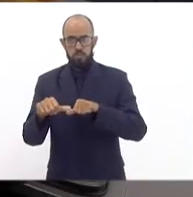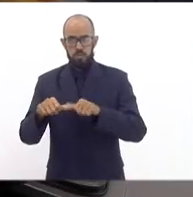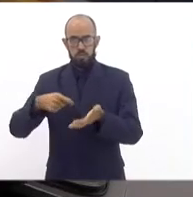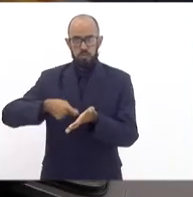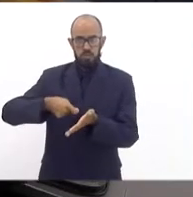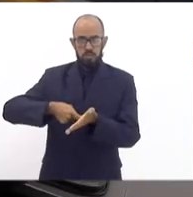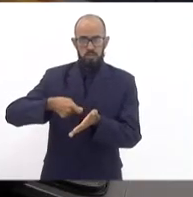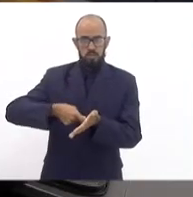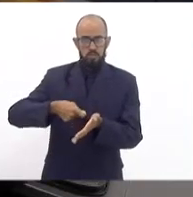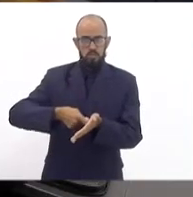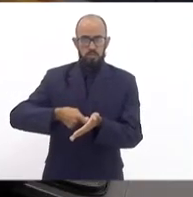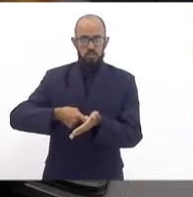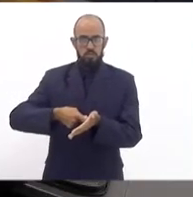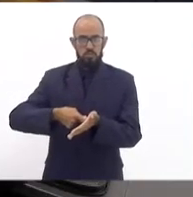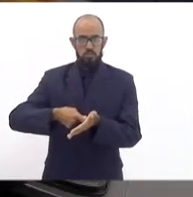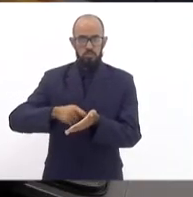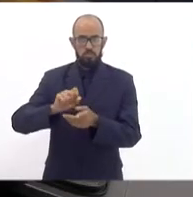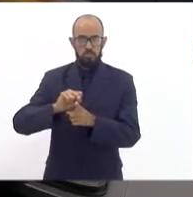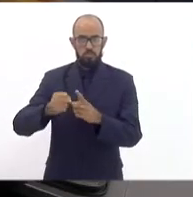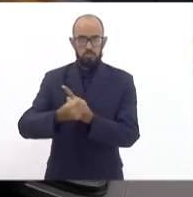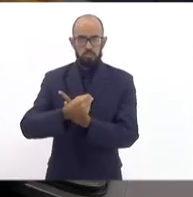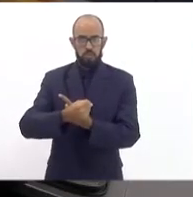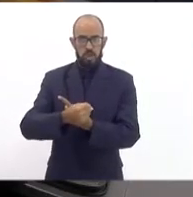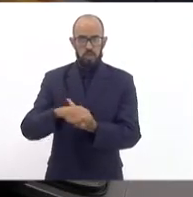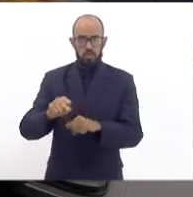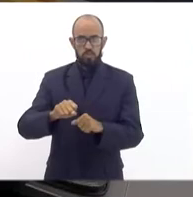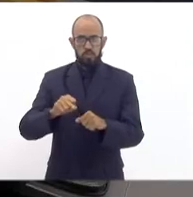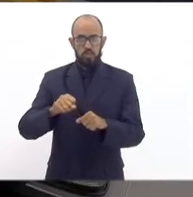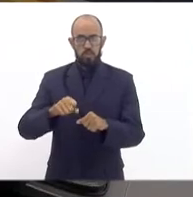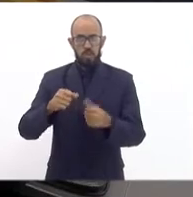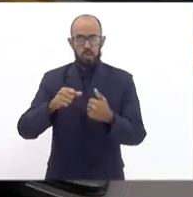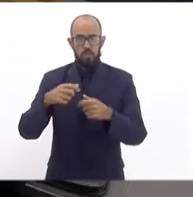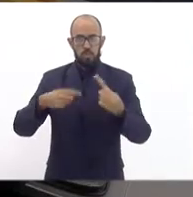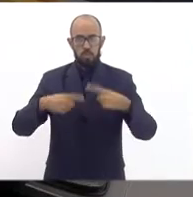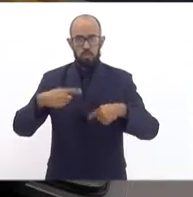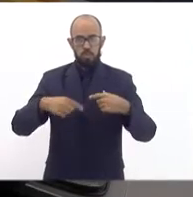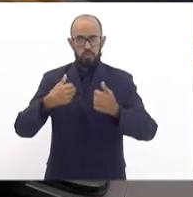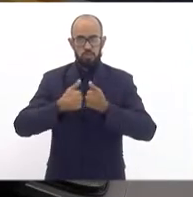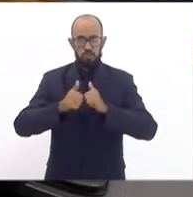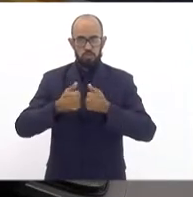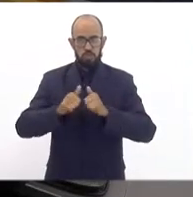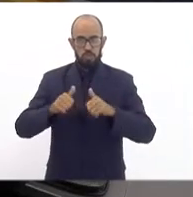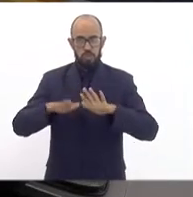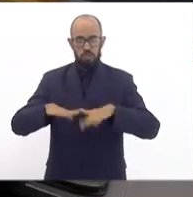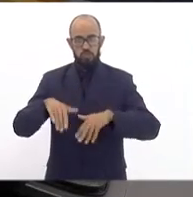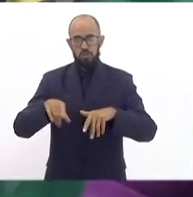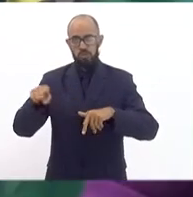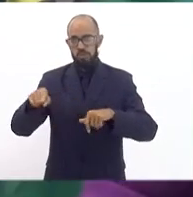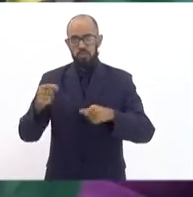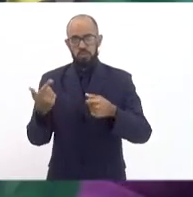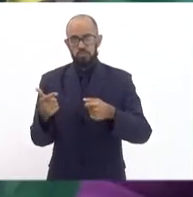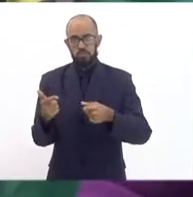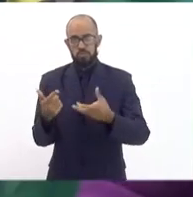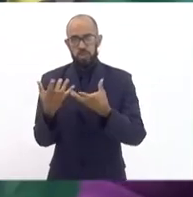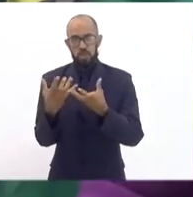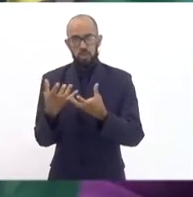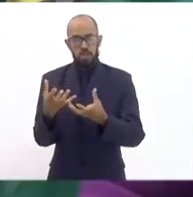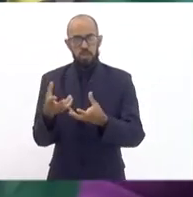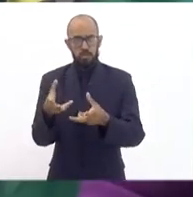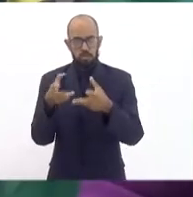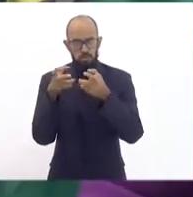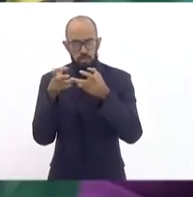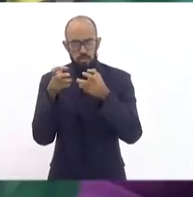exigidas pela sociedade em relação à política de transporte, às vezes esse pessoal não é ouvido.